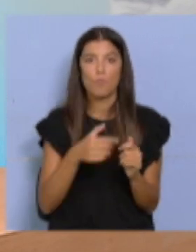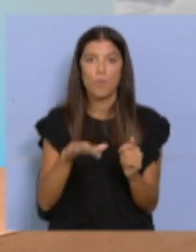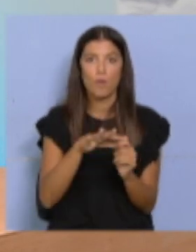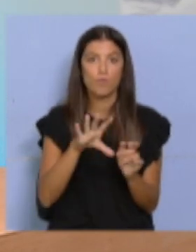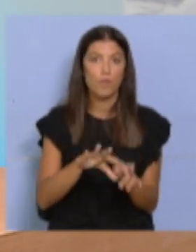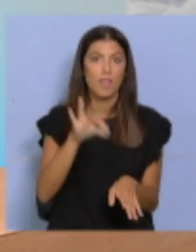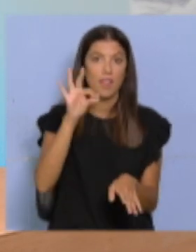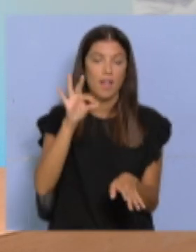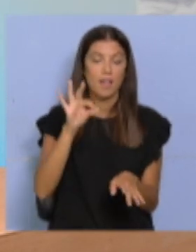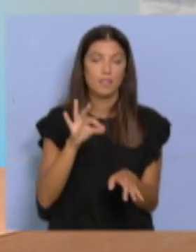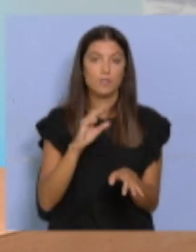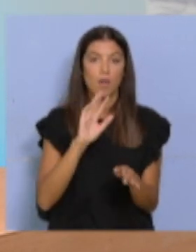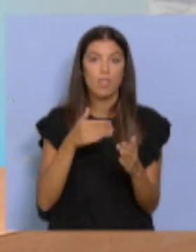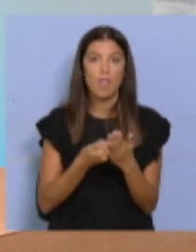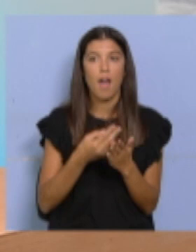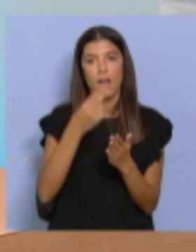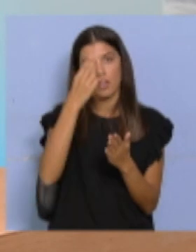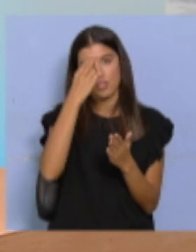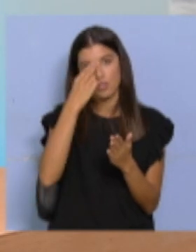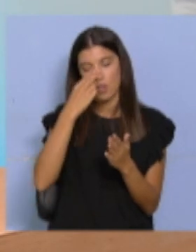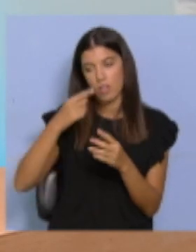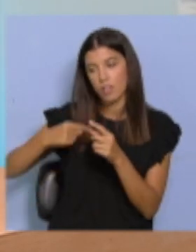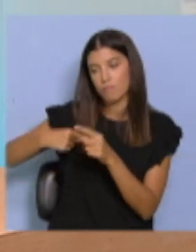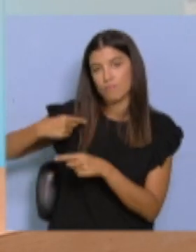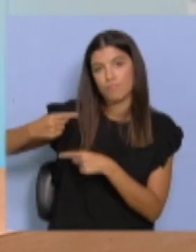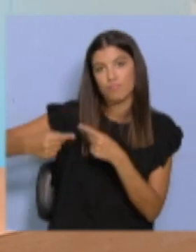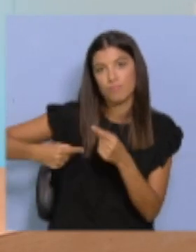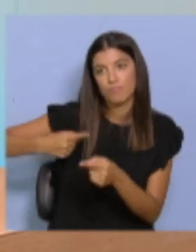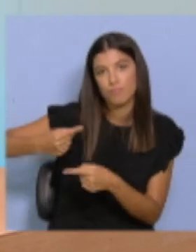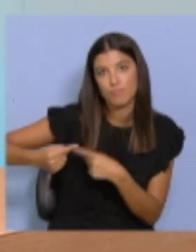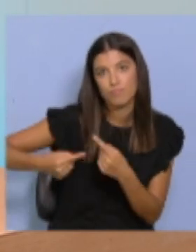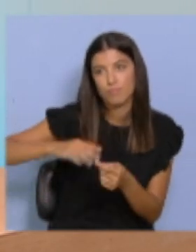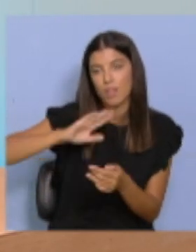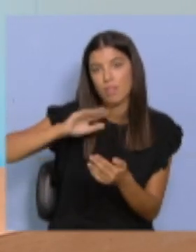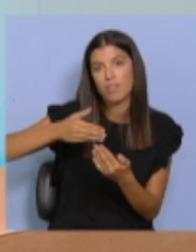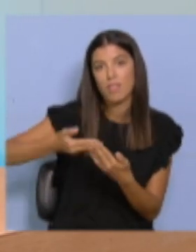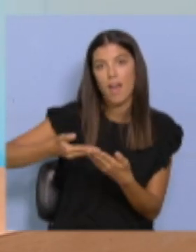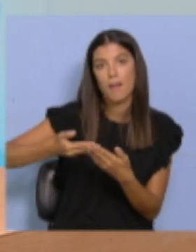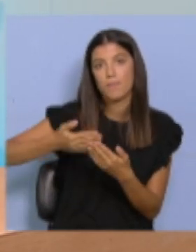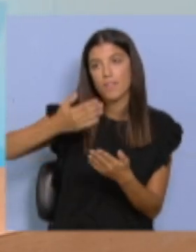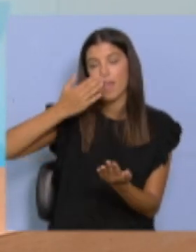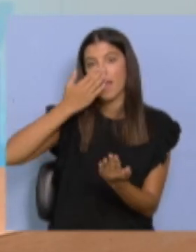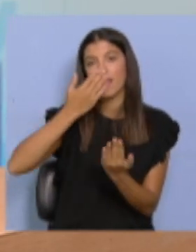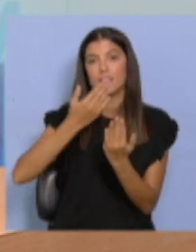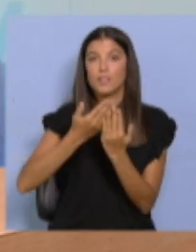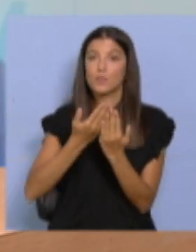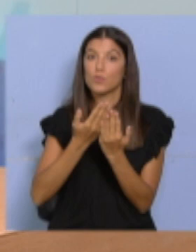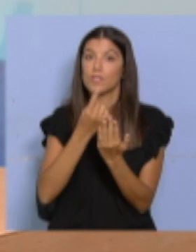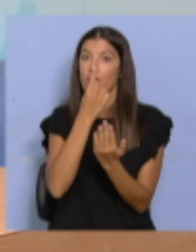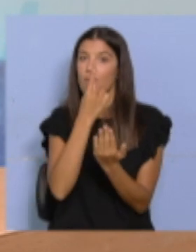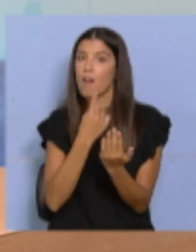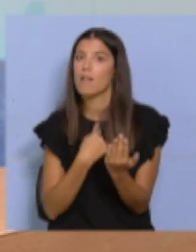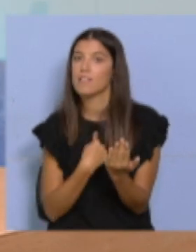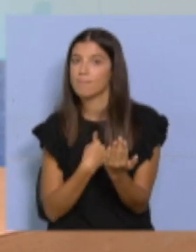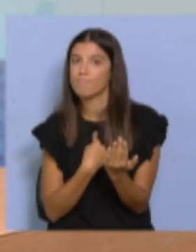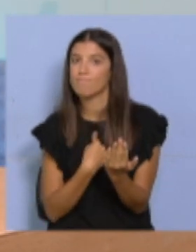da sua vida e da sua história houvesse algumas atitudes e que foram atitudes erróneas, né? Que foram atitudes de